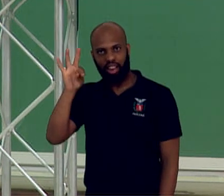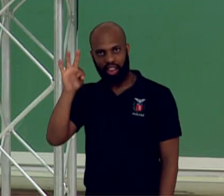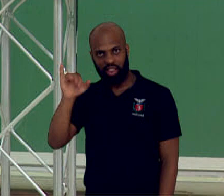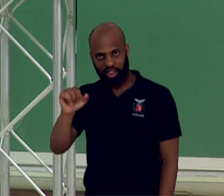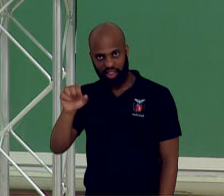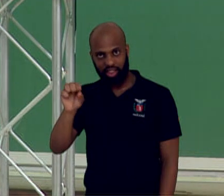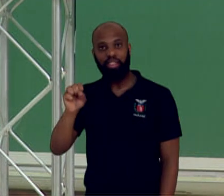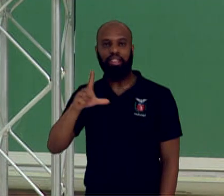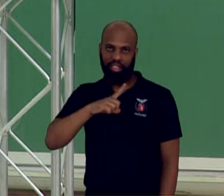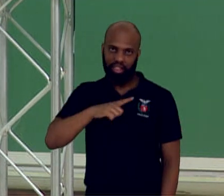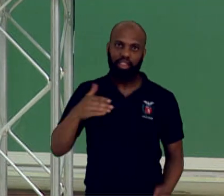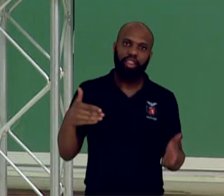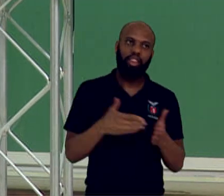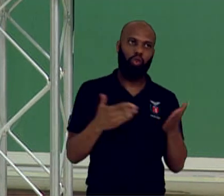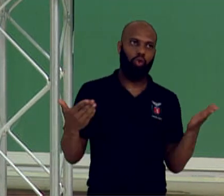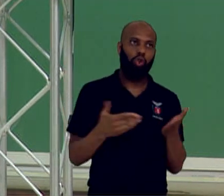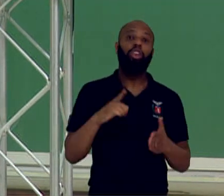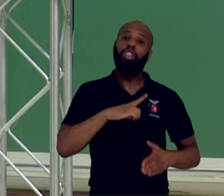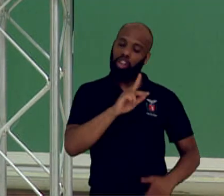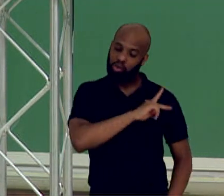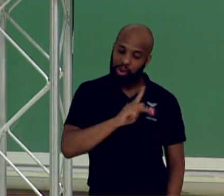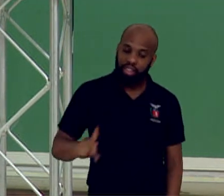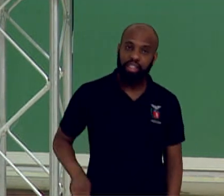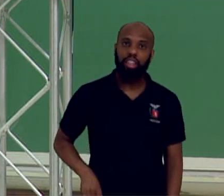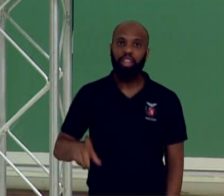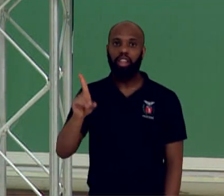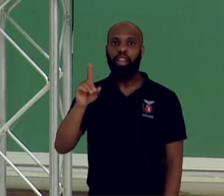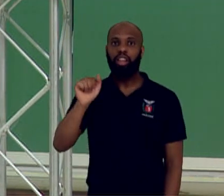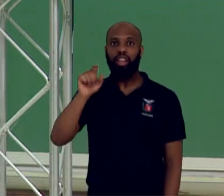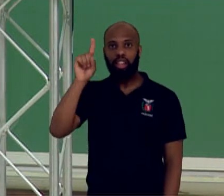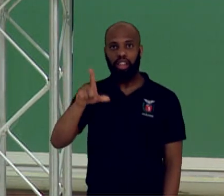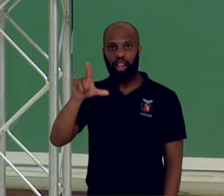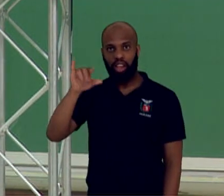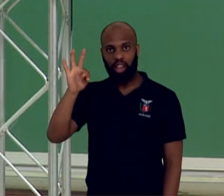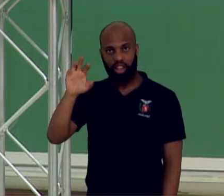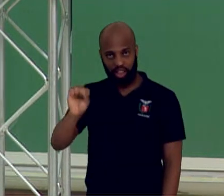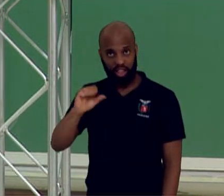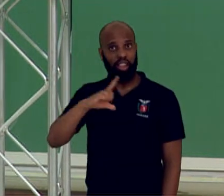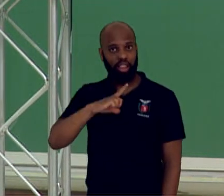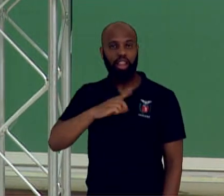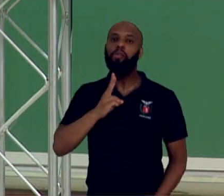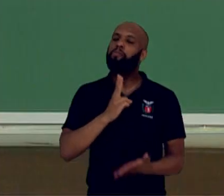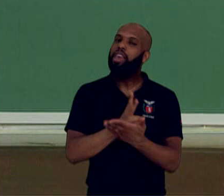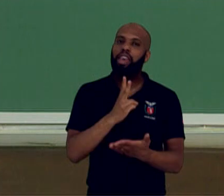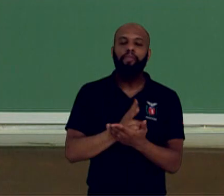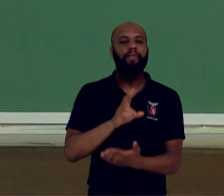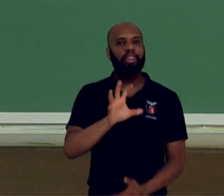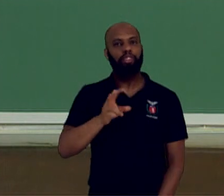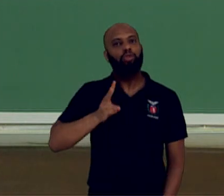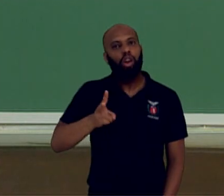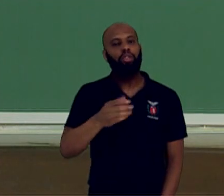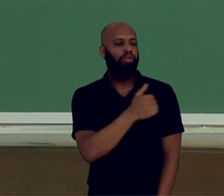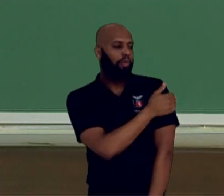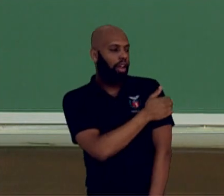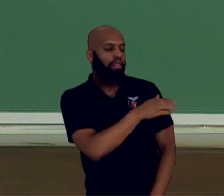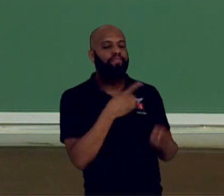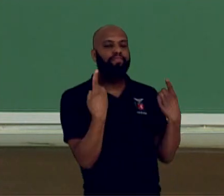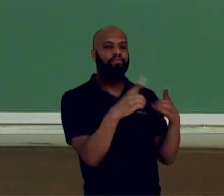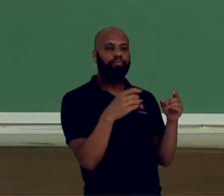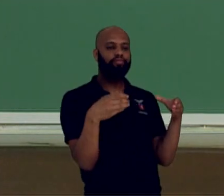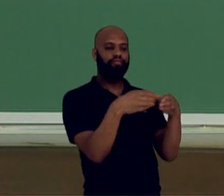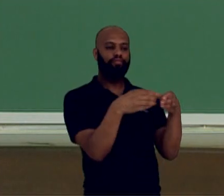um presidente Dalit chegou ao poder. Chegou a ser um governante na Índia. Mesmo assim, existe um